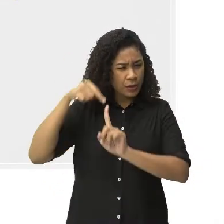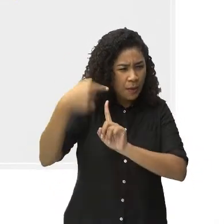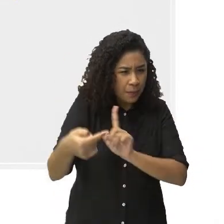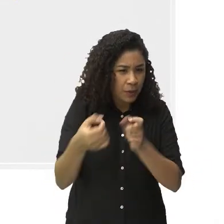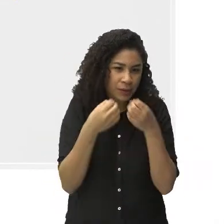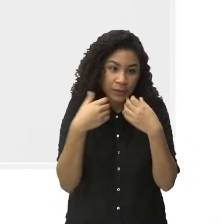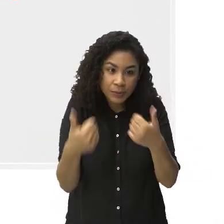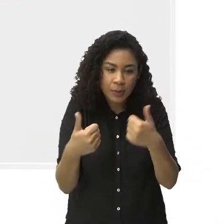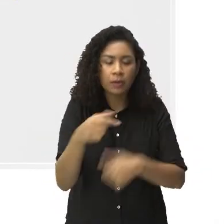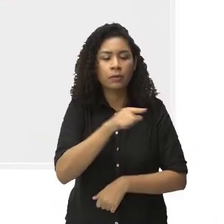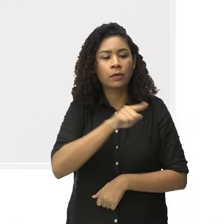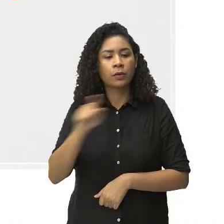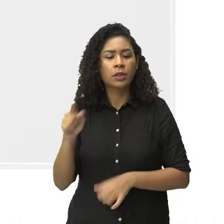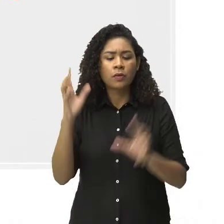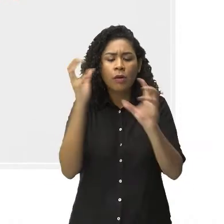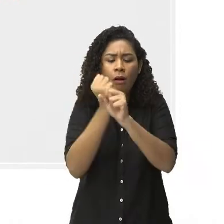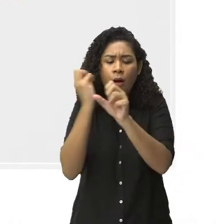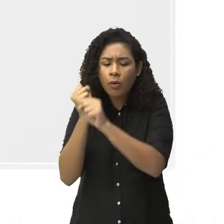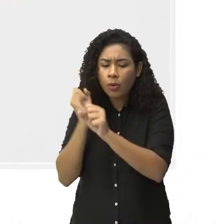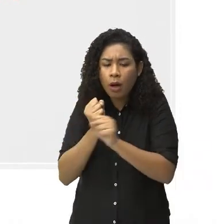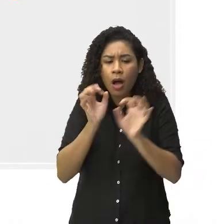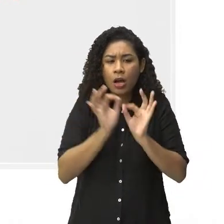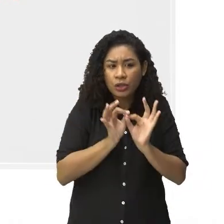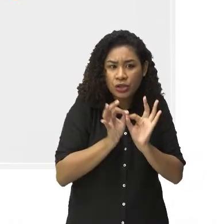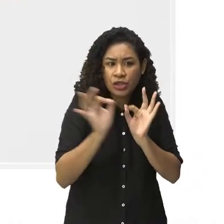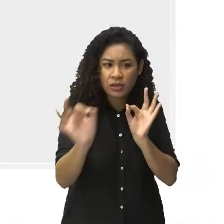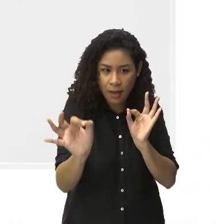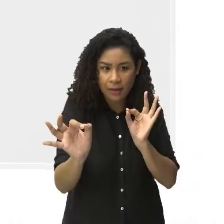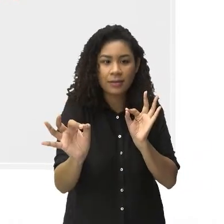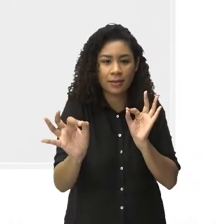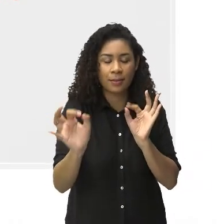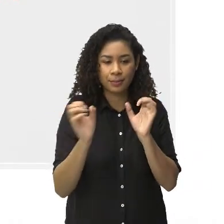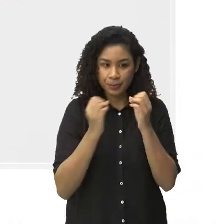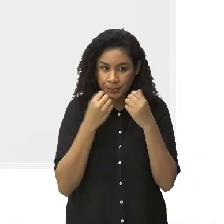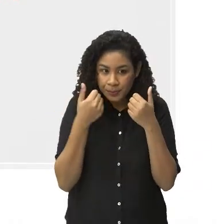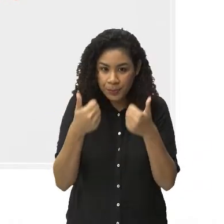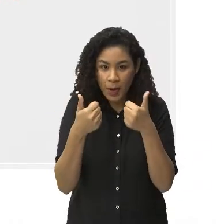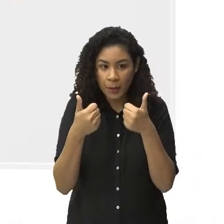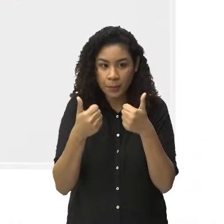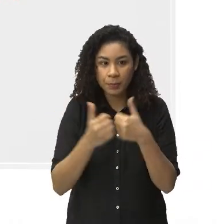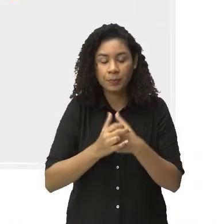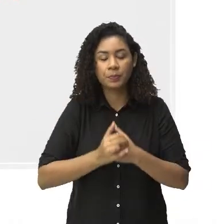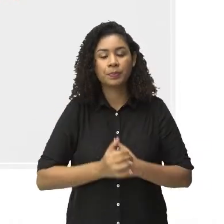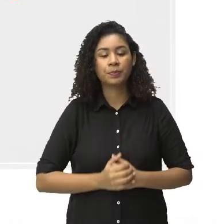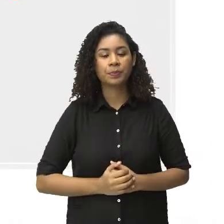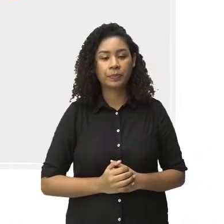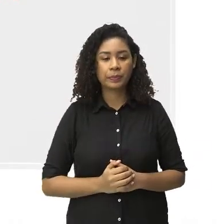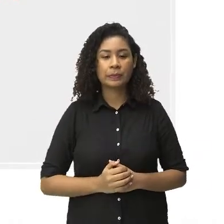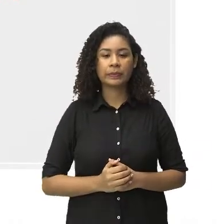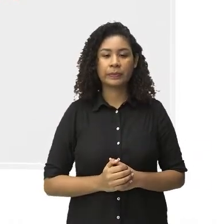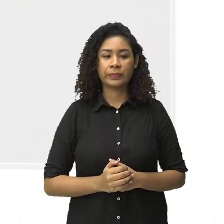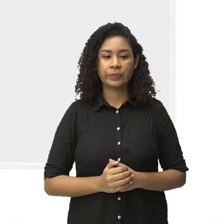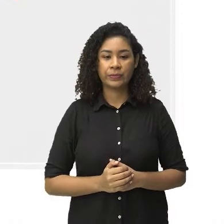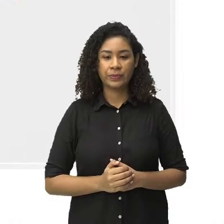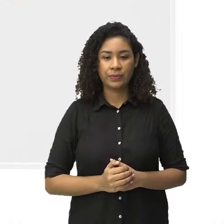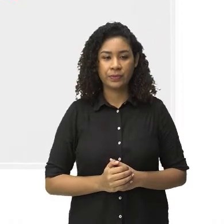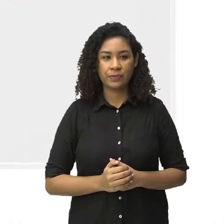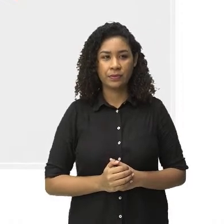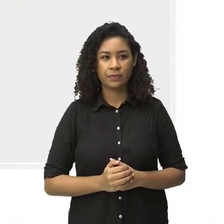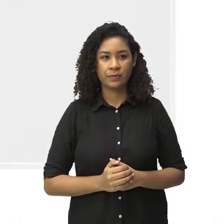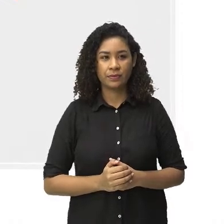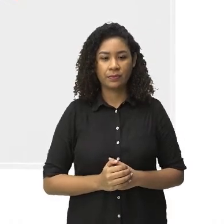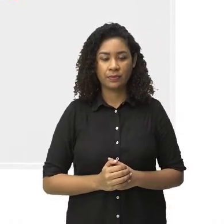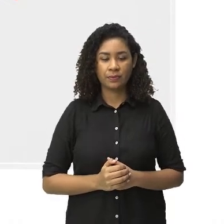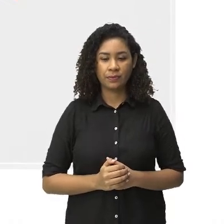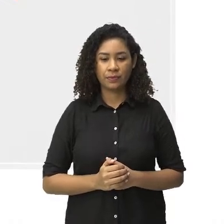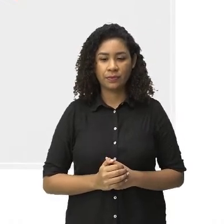tá, da reta R até o ponto P e ver